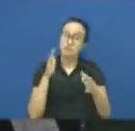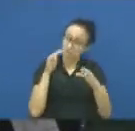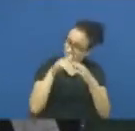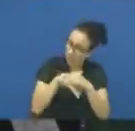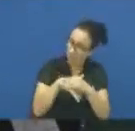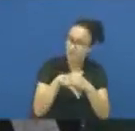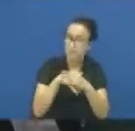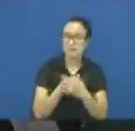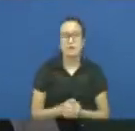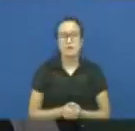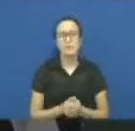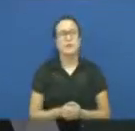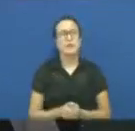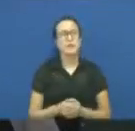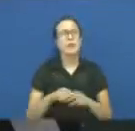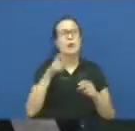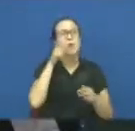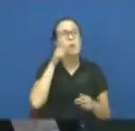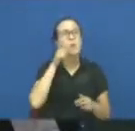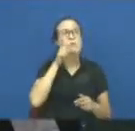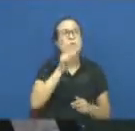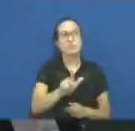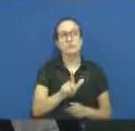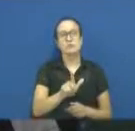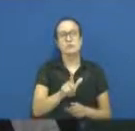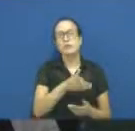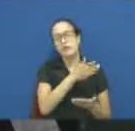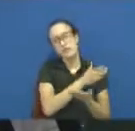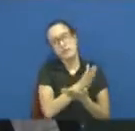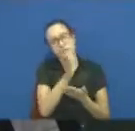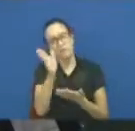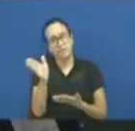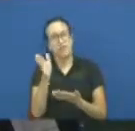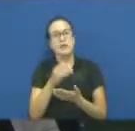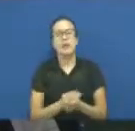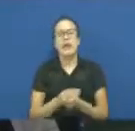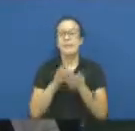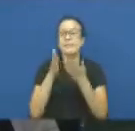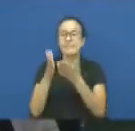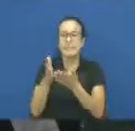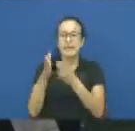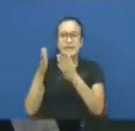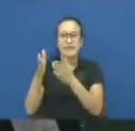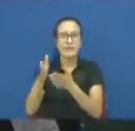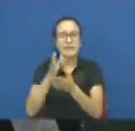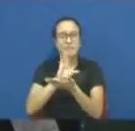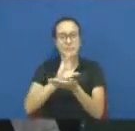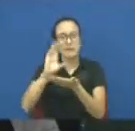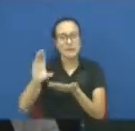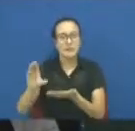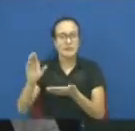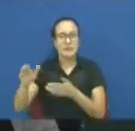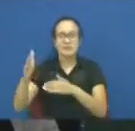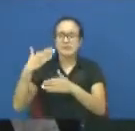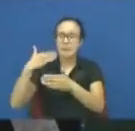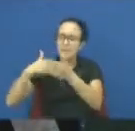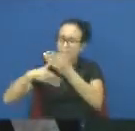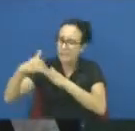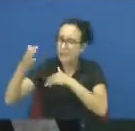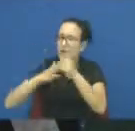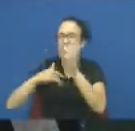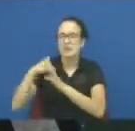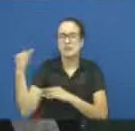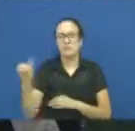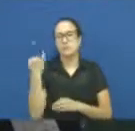rubrica para que esse dinheiro seja canalizado pelo orçamento municipal e destinado para essa atividade importante que é a do